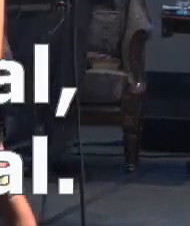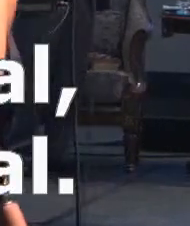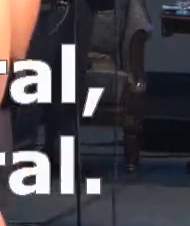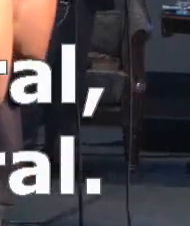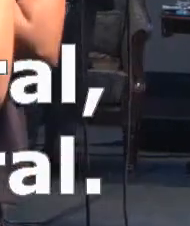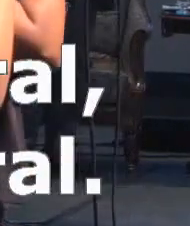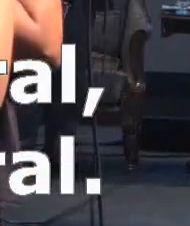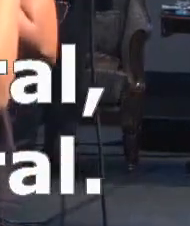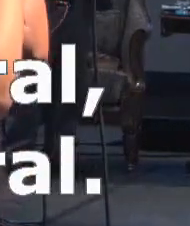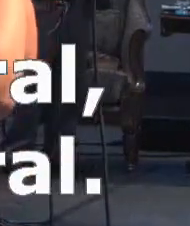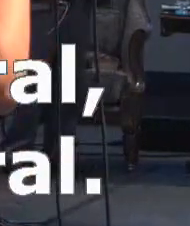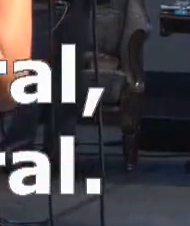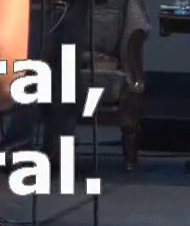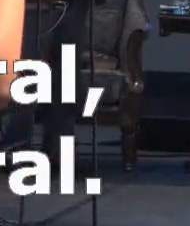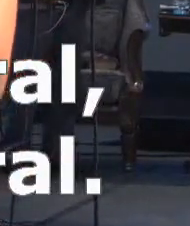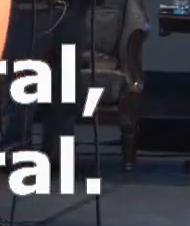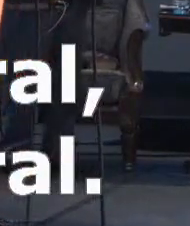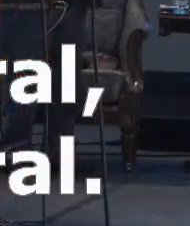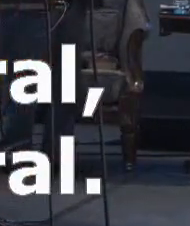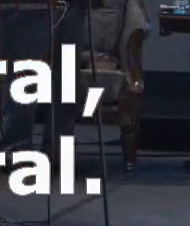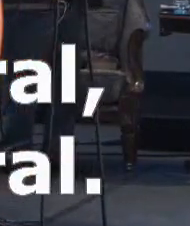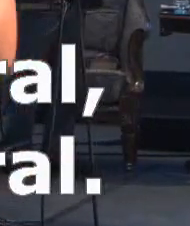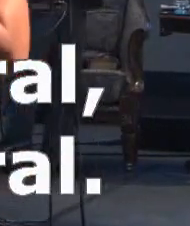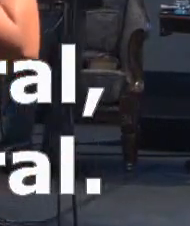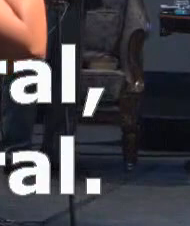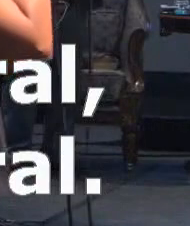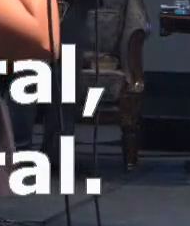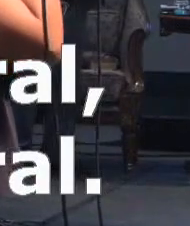passou o temporal,